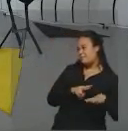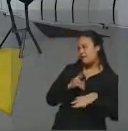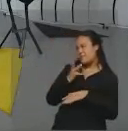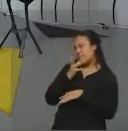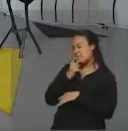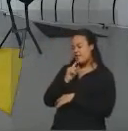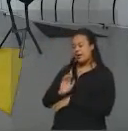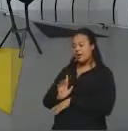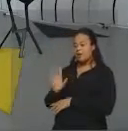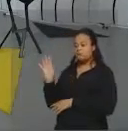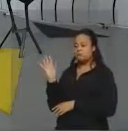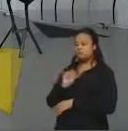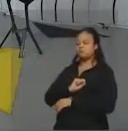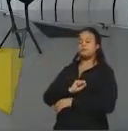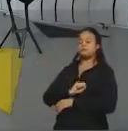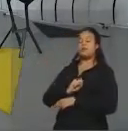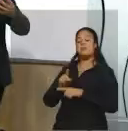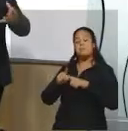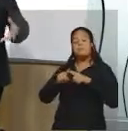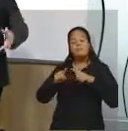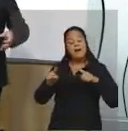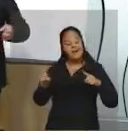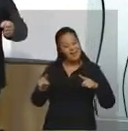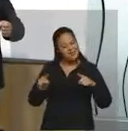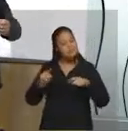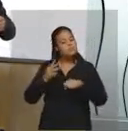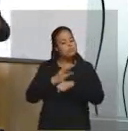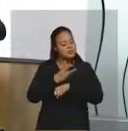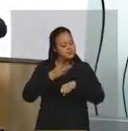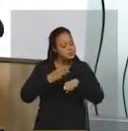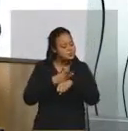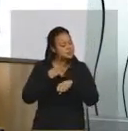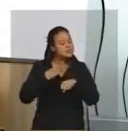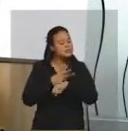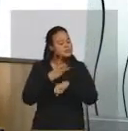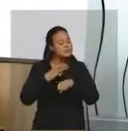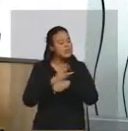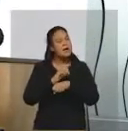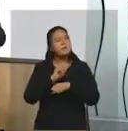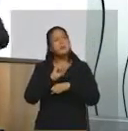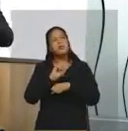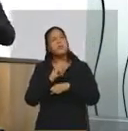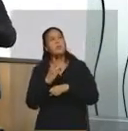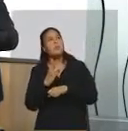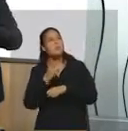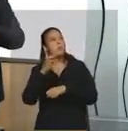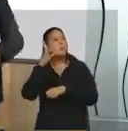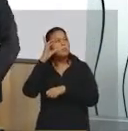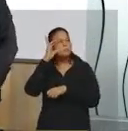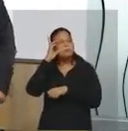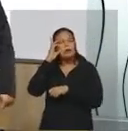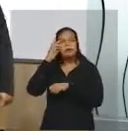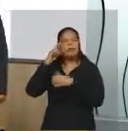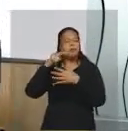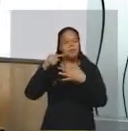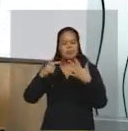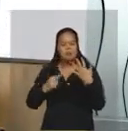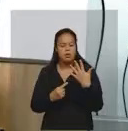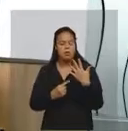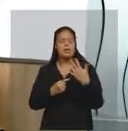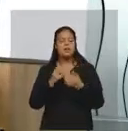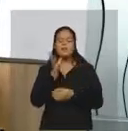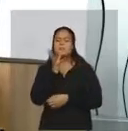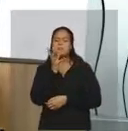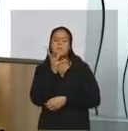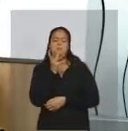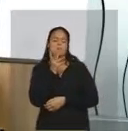para poder responder. Com certeza. Mas via WhatsApp, por exemplo, ou via alguma rede social, acaba que você demora